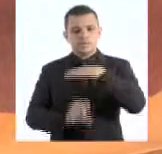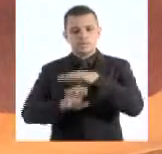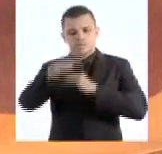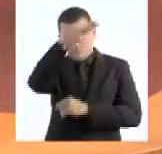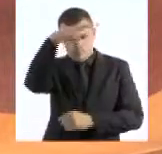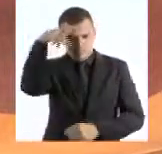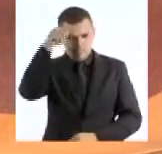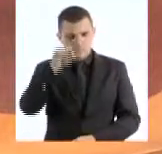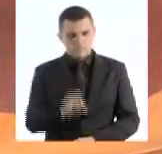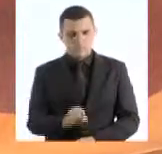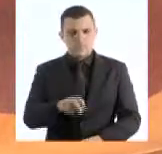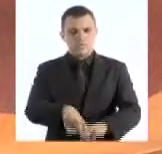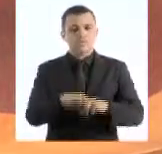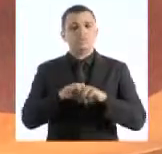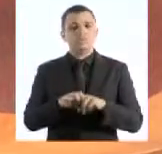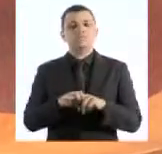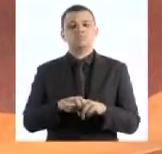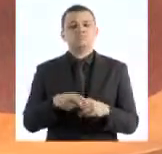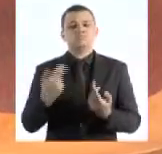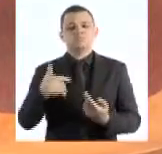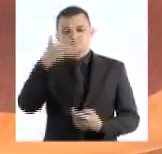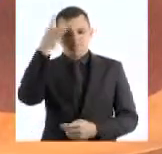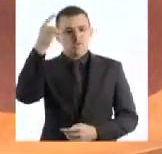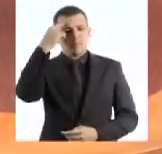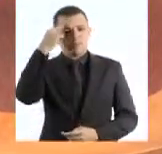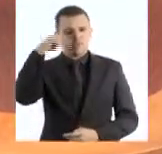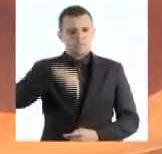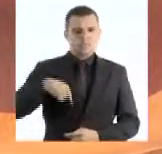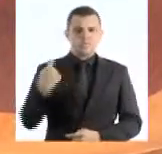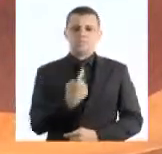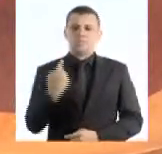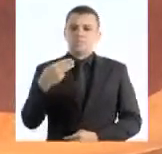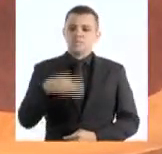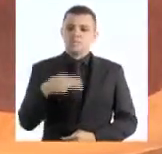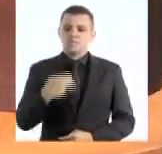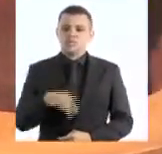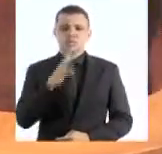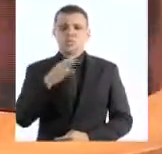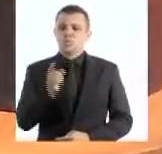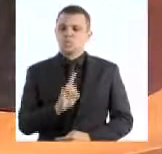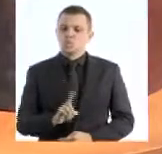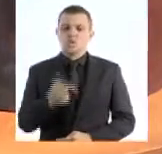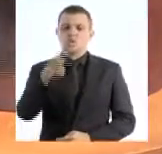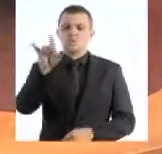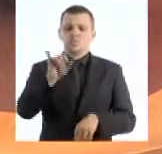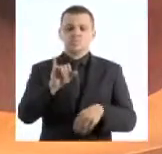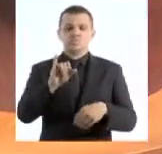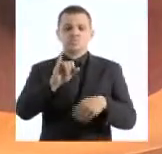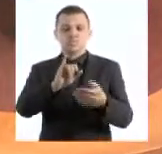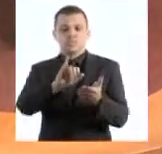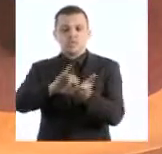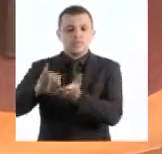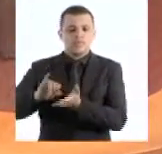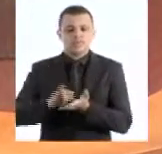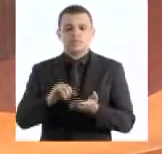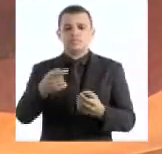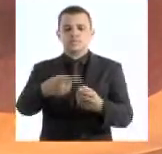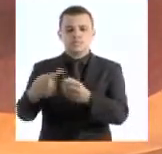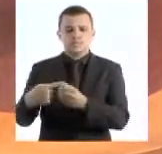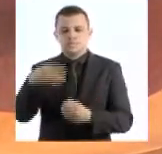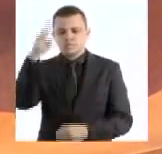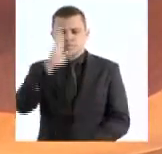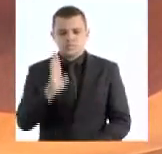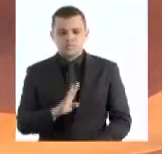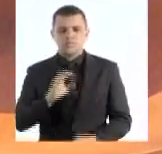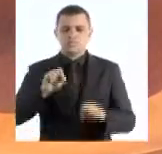que somos hostis ou que não conhecemos o restante do país e o que é que as capitais e o resto dos municípios brasileiros têm feito para